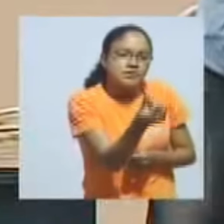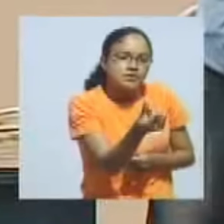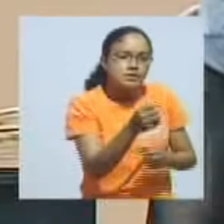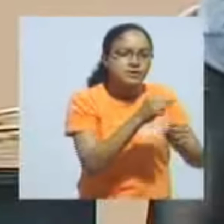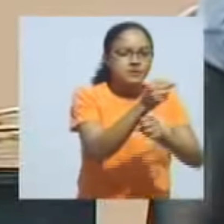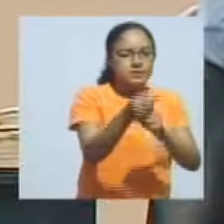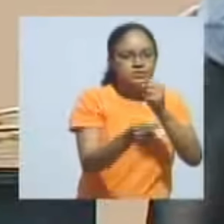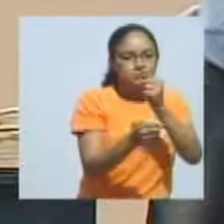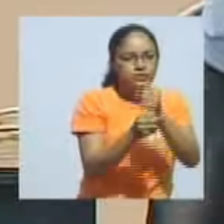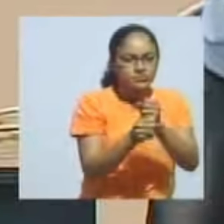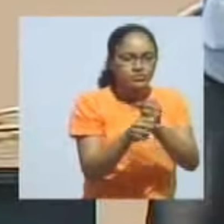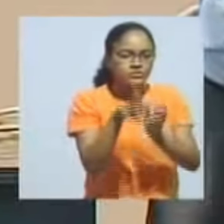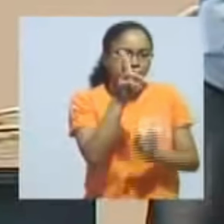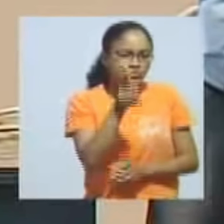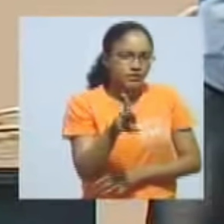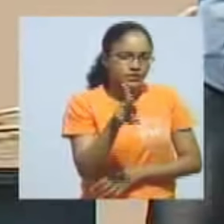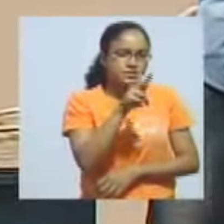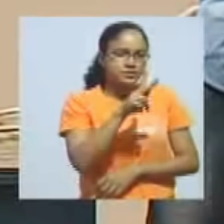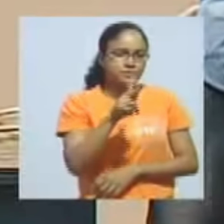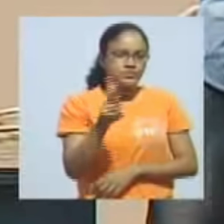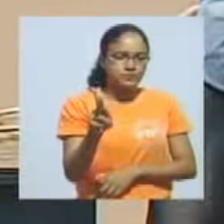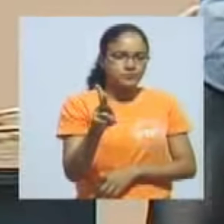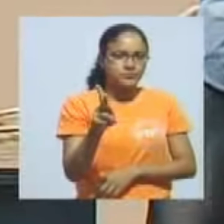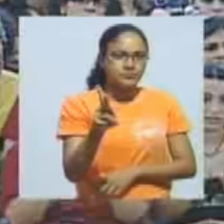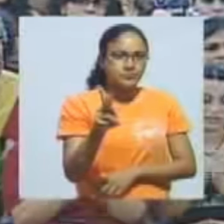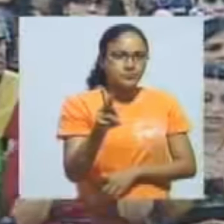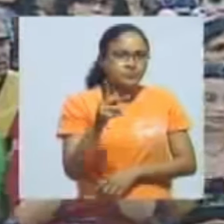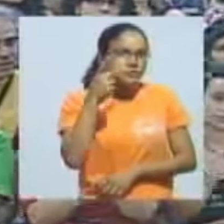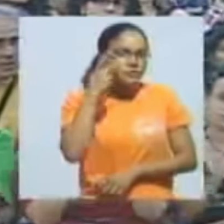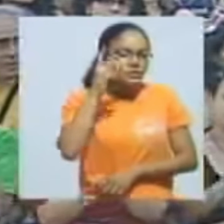Deus deixar bem claro no meu coração.